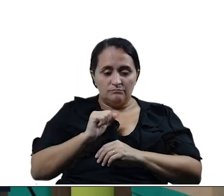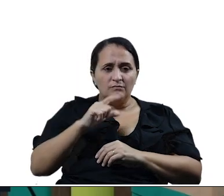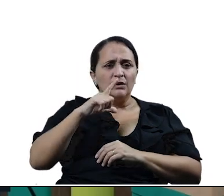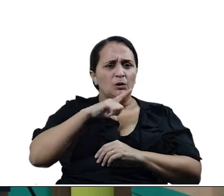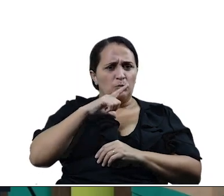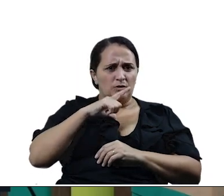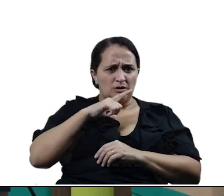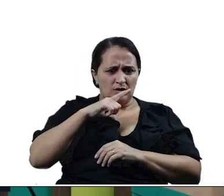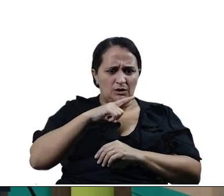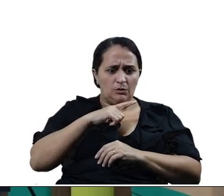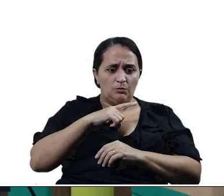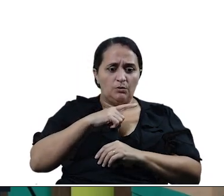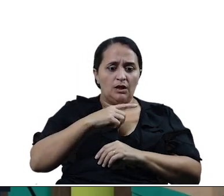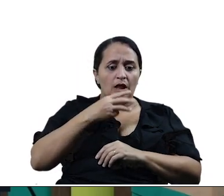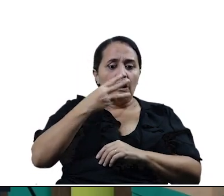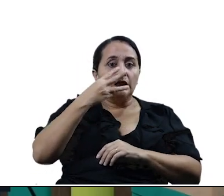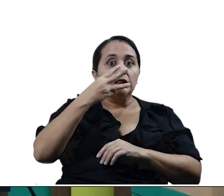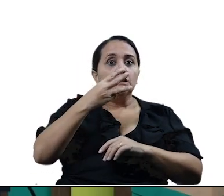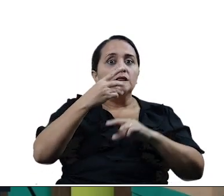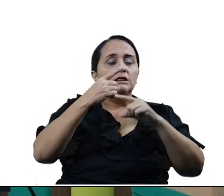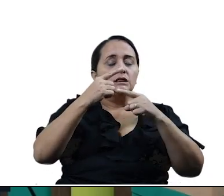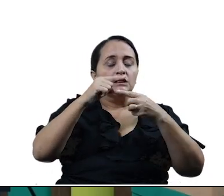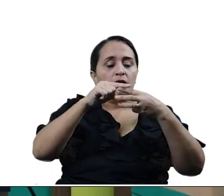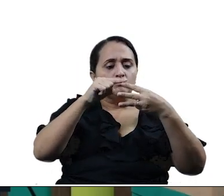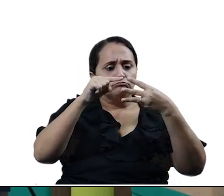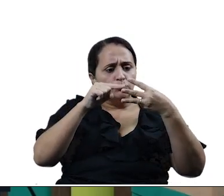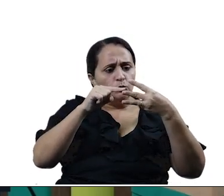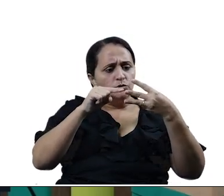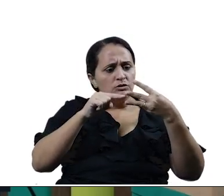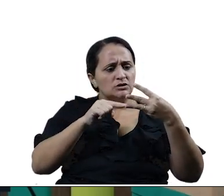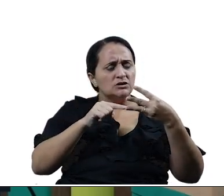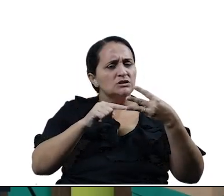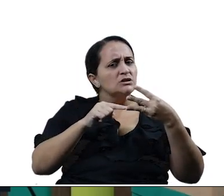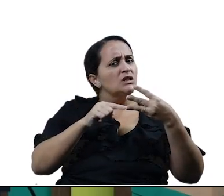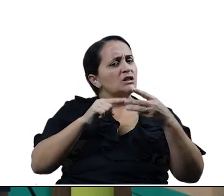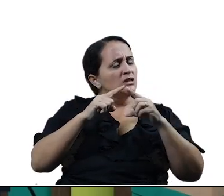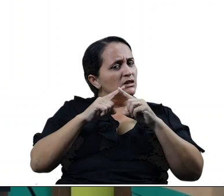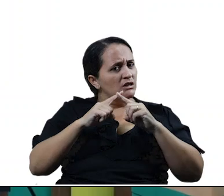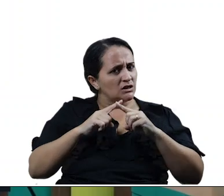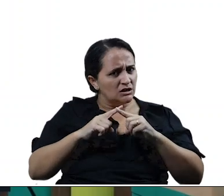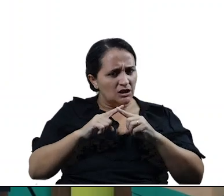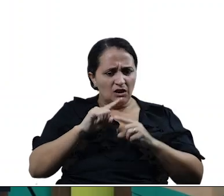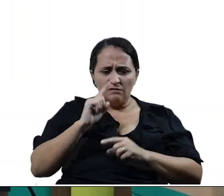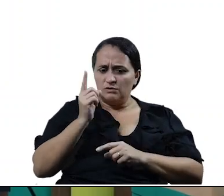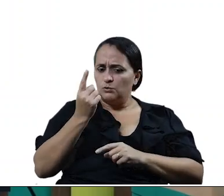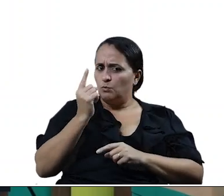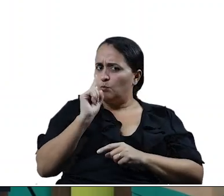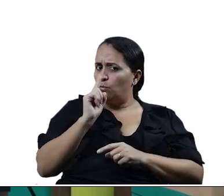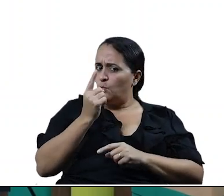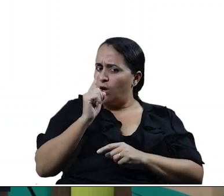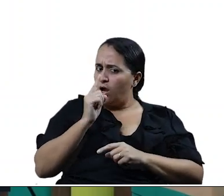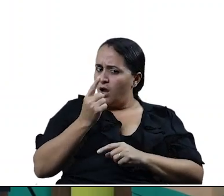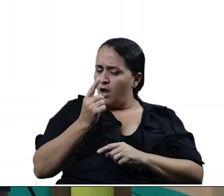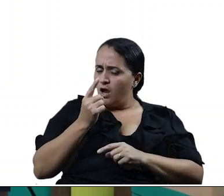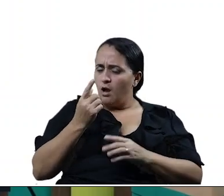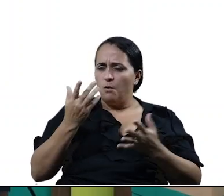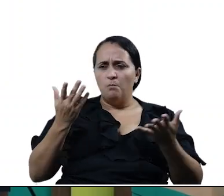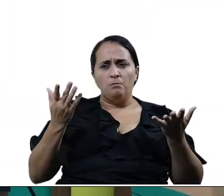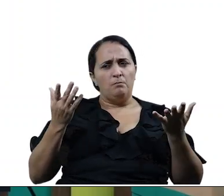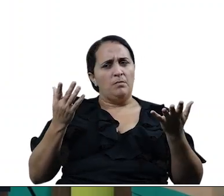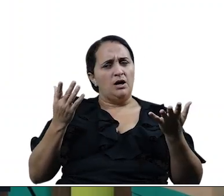3 vezes aparece a moeda de R$1. Como é que eu vou fazer a conta? Eu vou fazer... Se você sabe fazer a conta